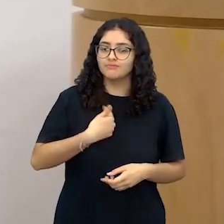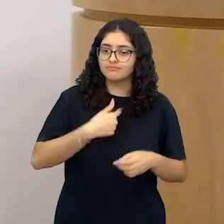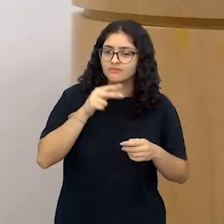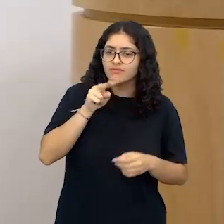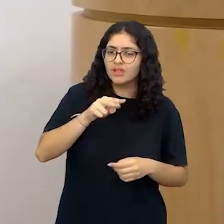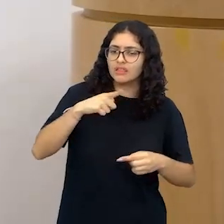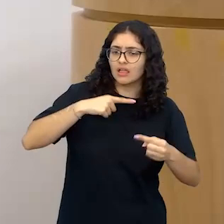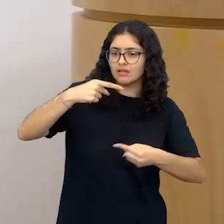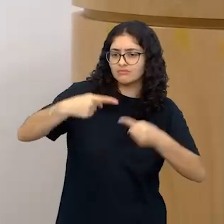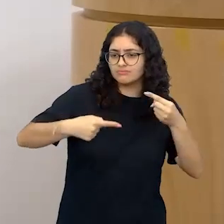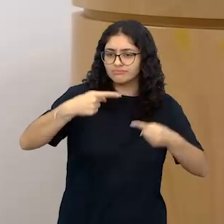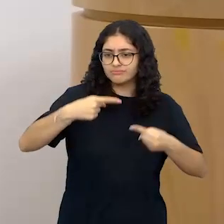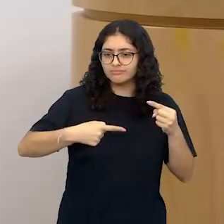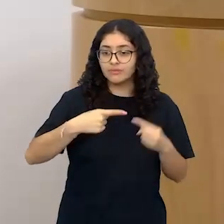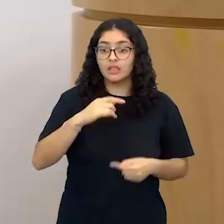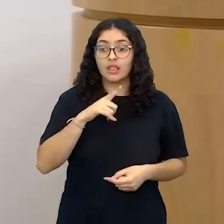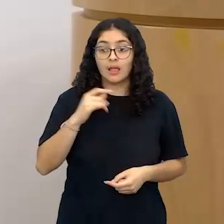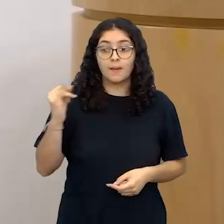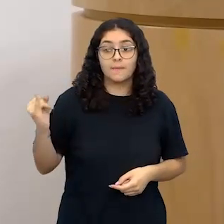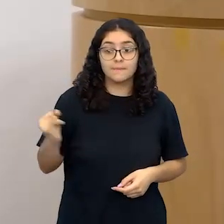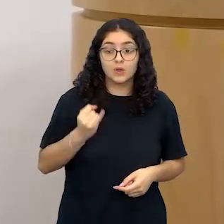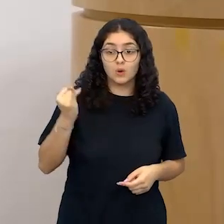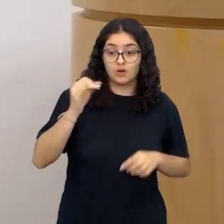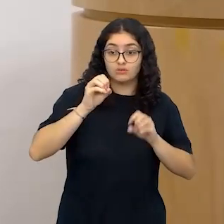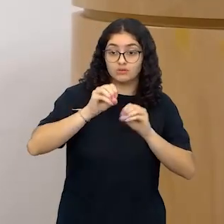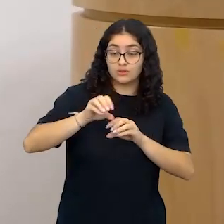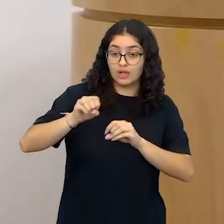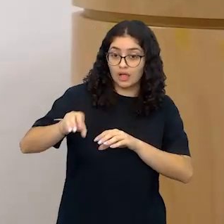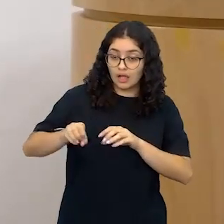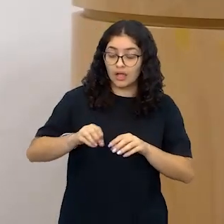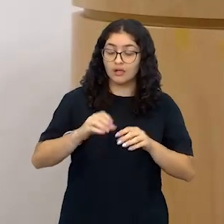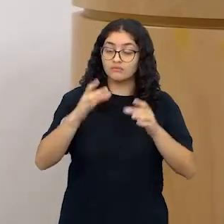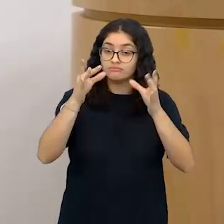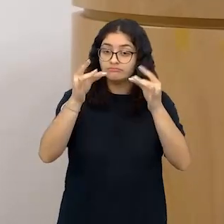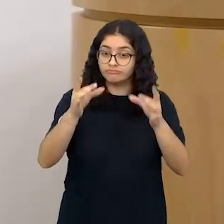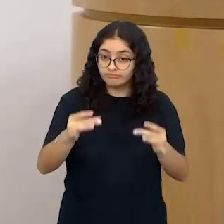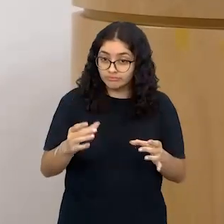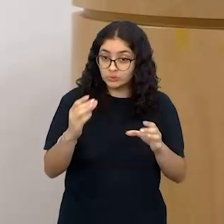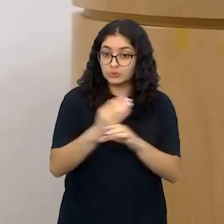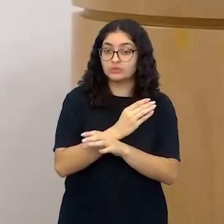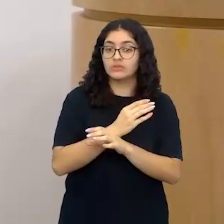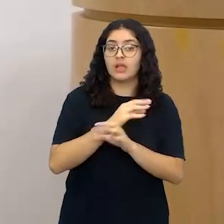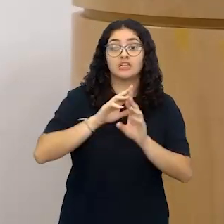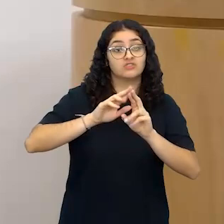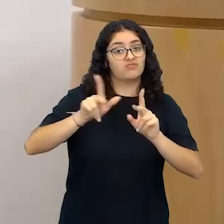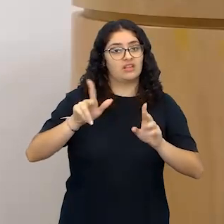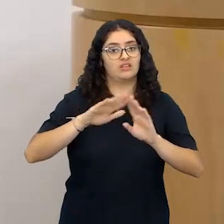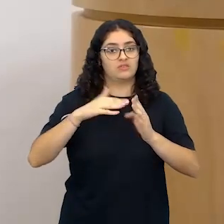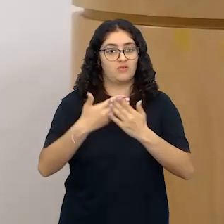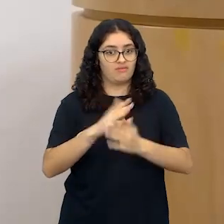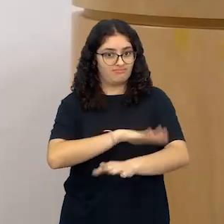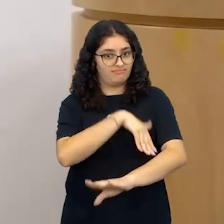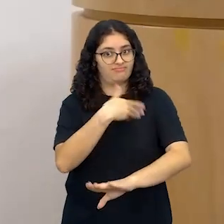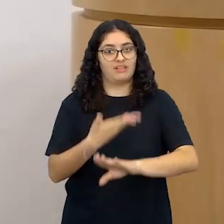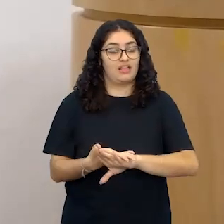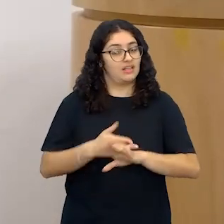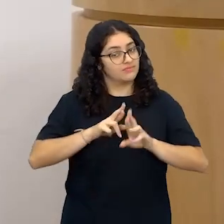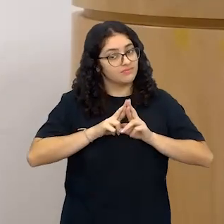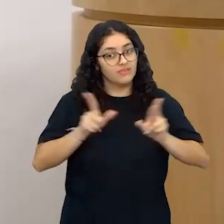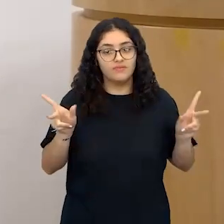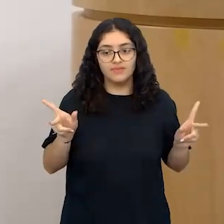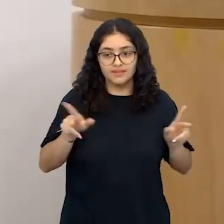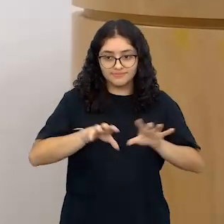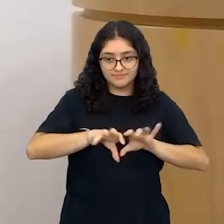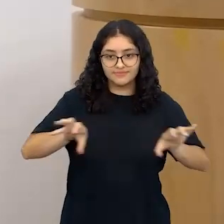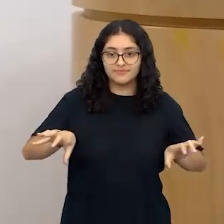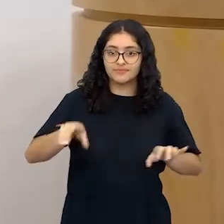esse debate? Falar da importância da educação integral, que é bem diferente do programa Ensino Integral. Então, a educação integral, ela